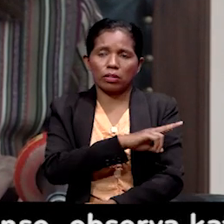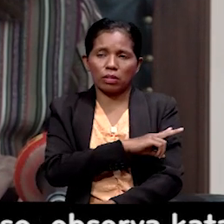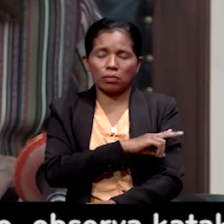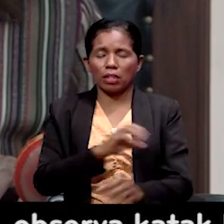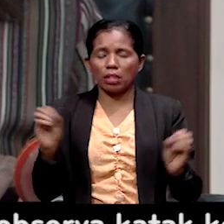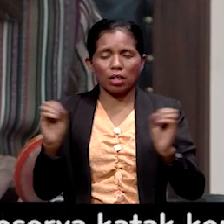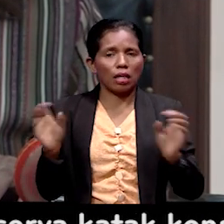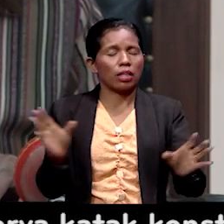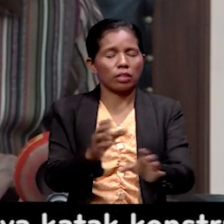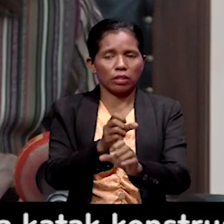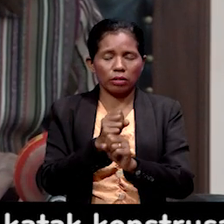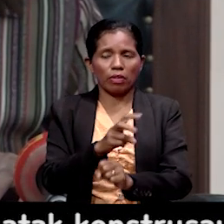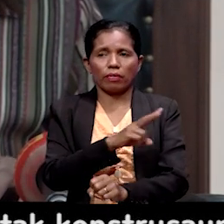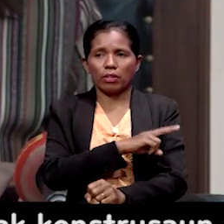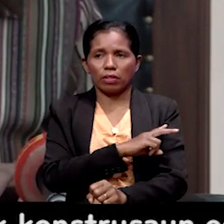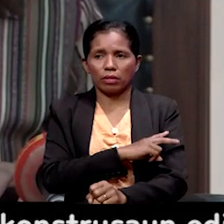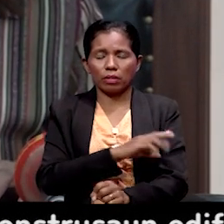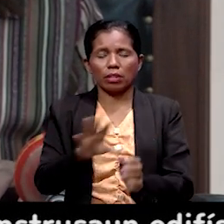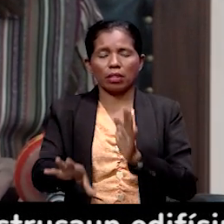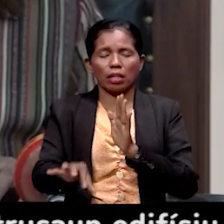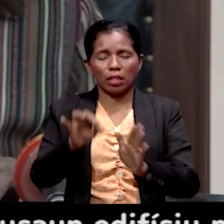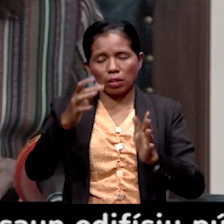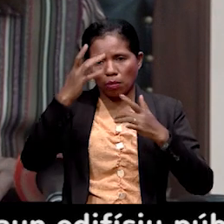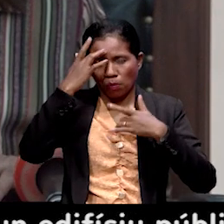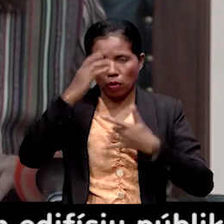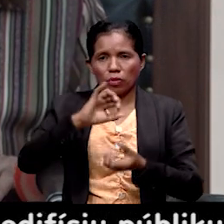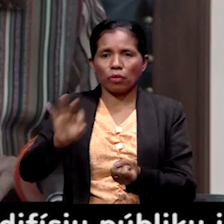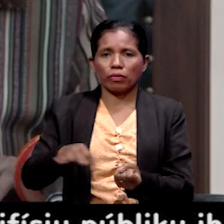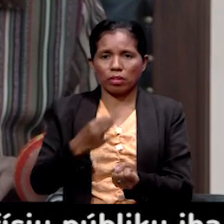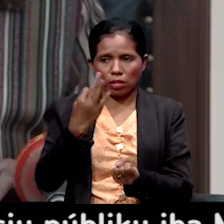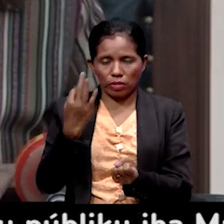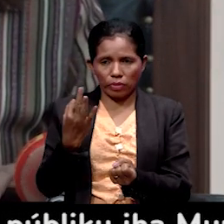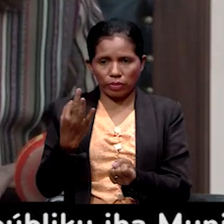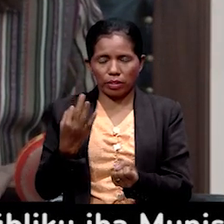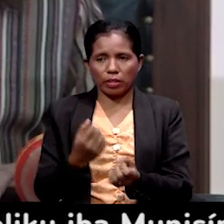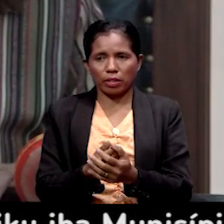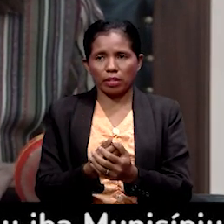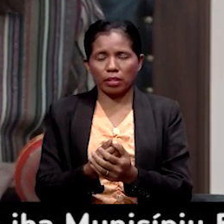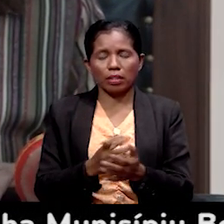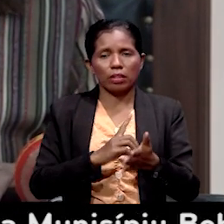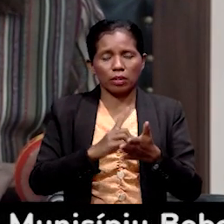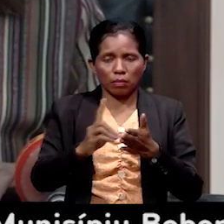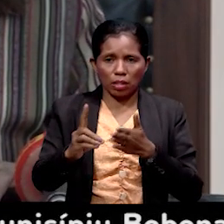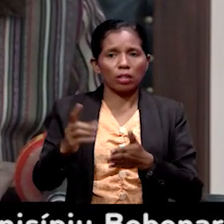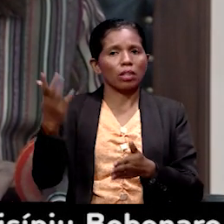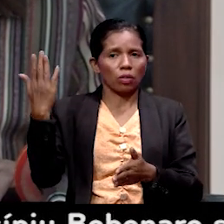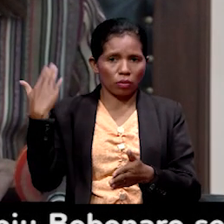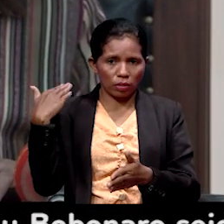lasimu vacinação no reta moras COVID-19. E a semana foi em Liu